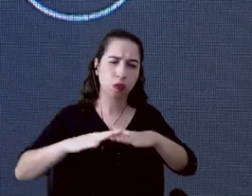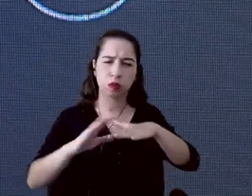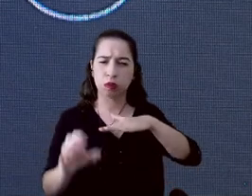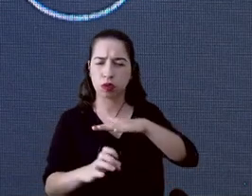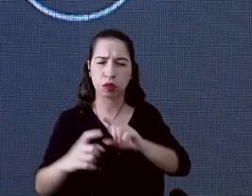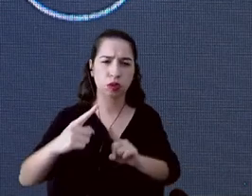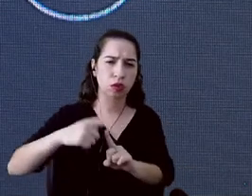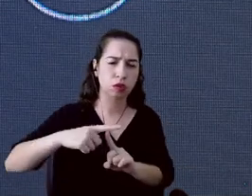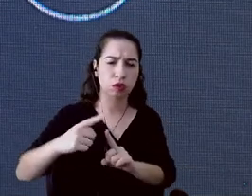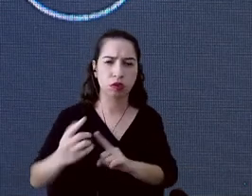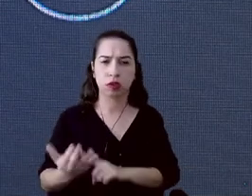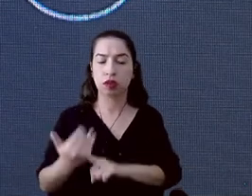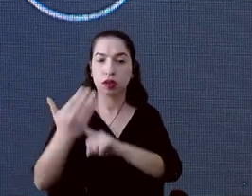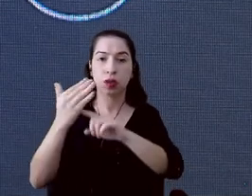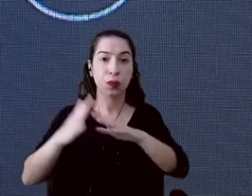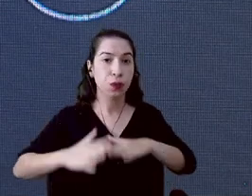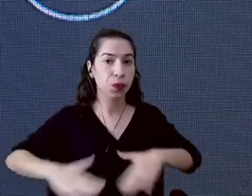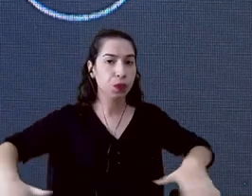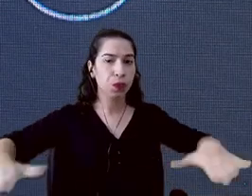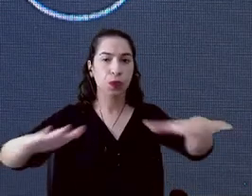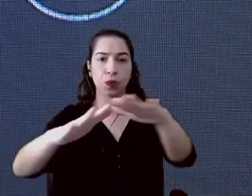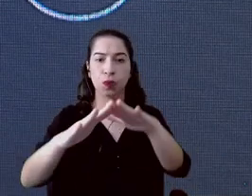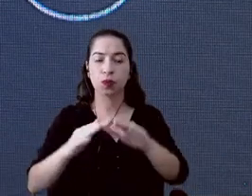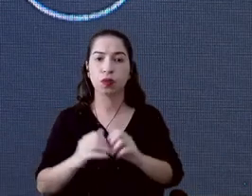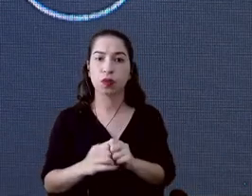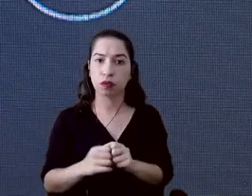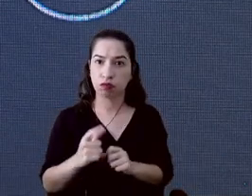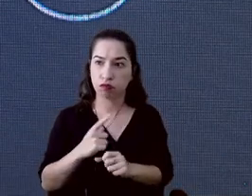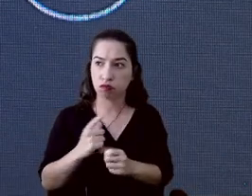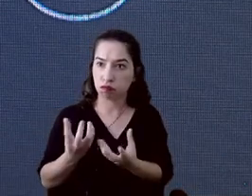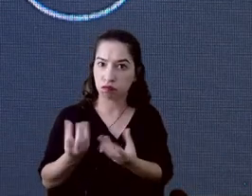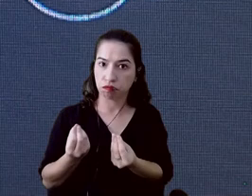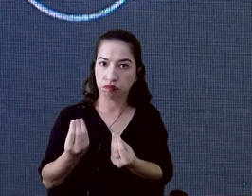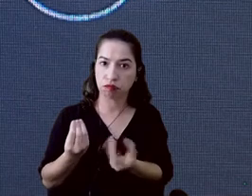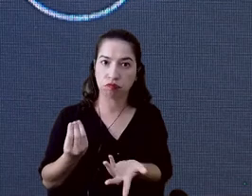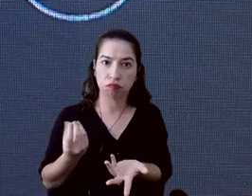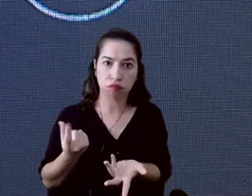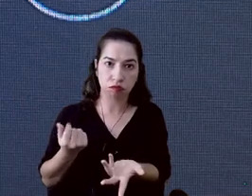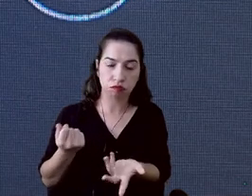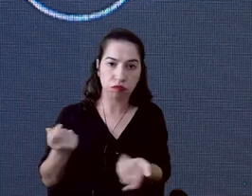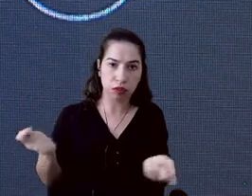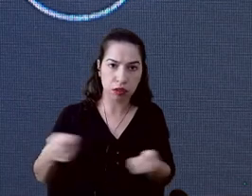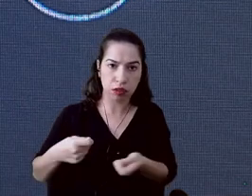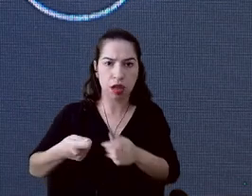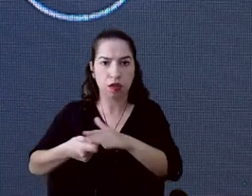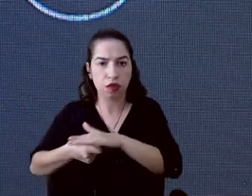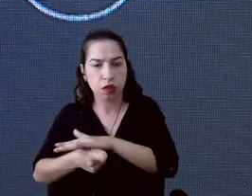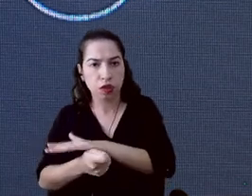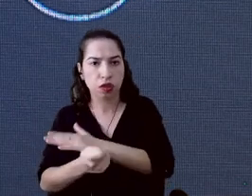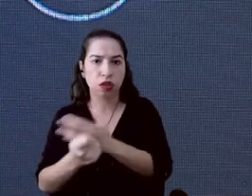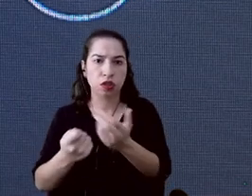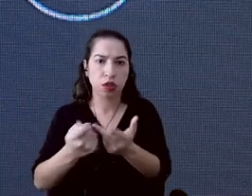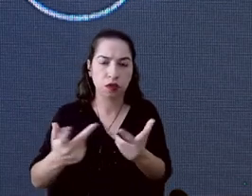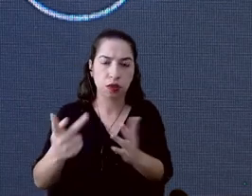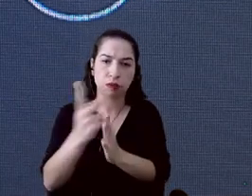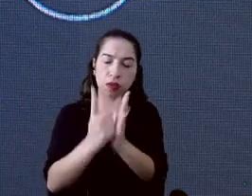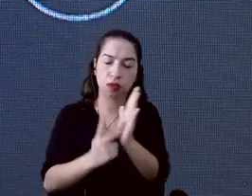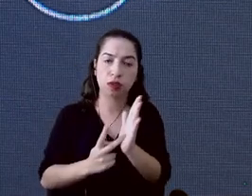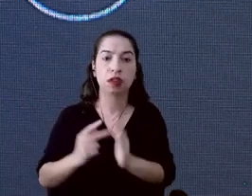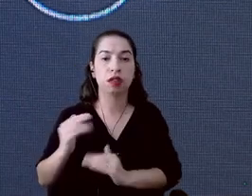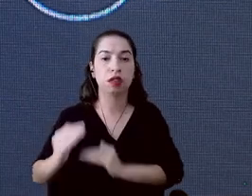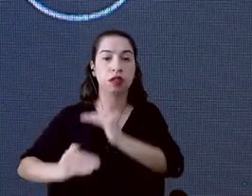tecnologia todo mundo tinha muita abundância de recursos para investir em projetos para crescer para